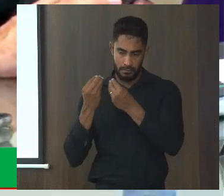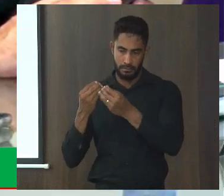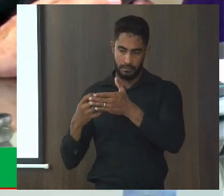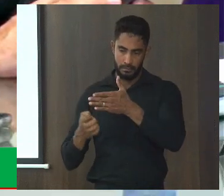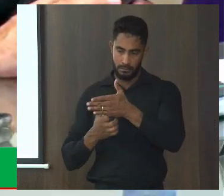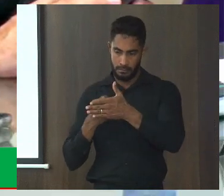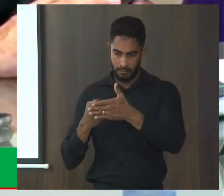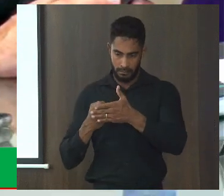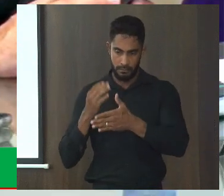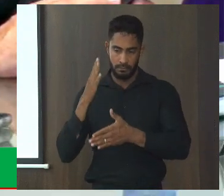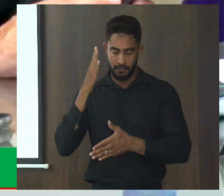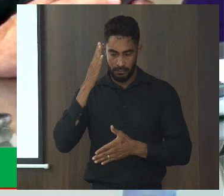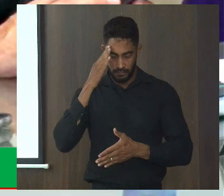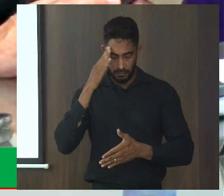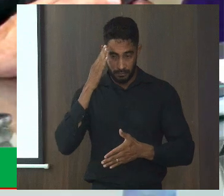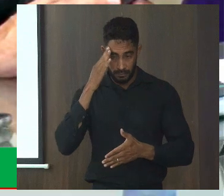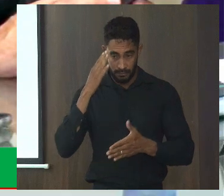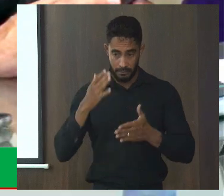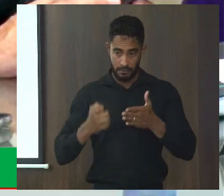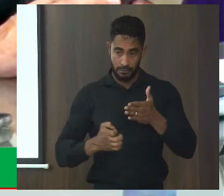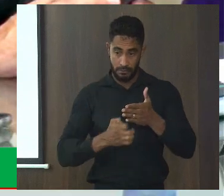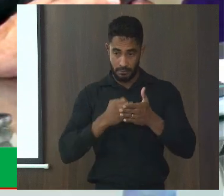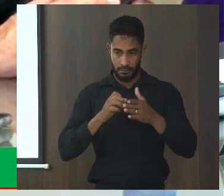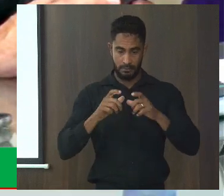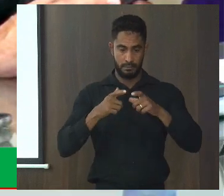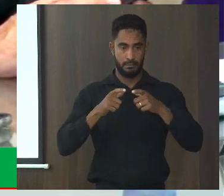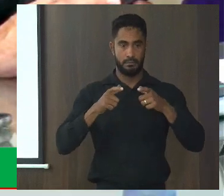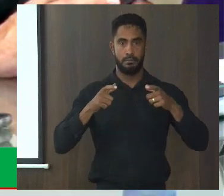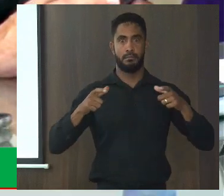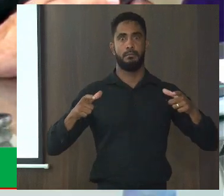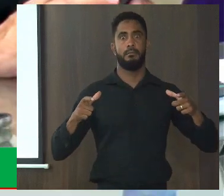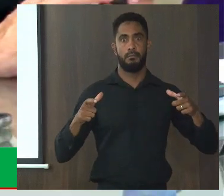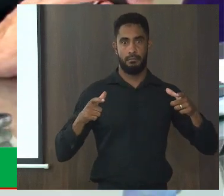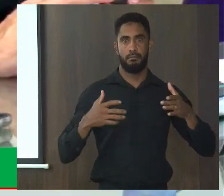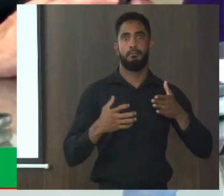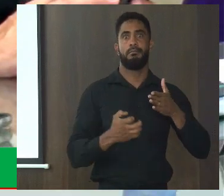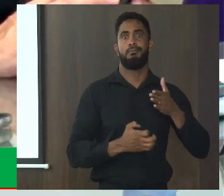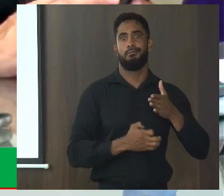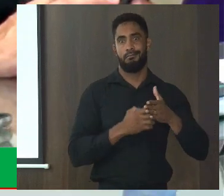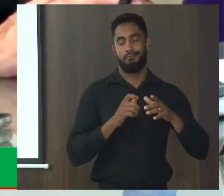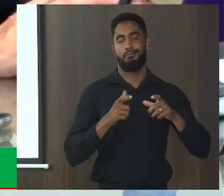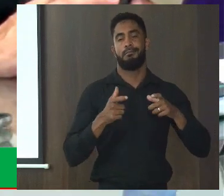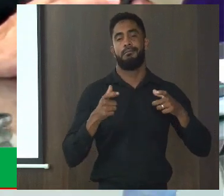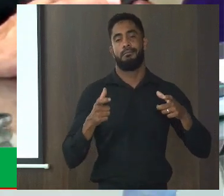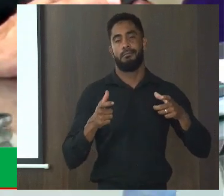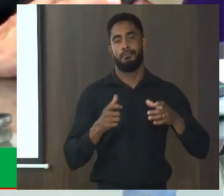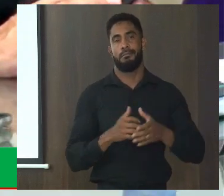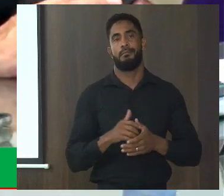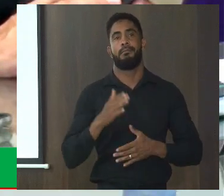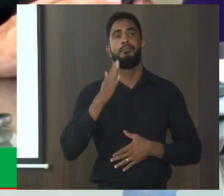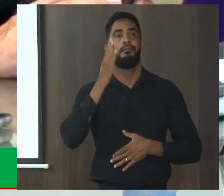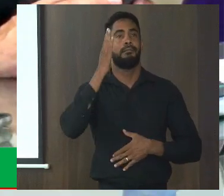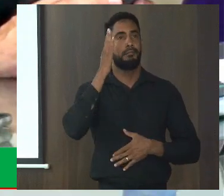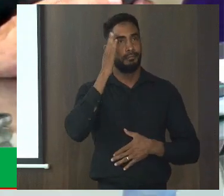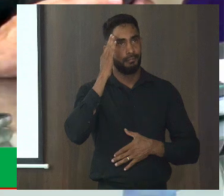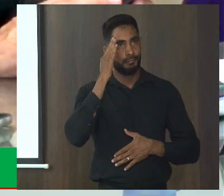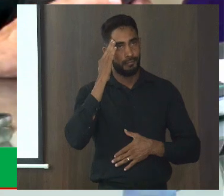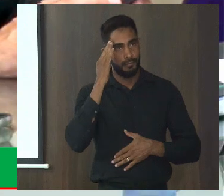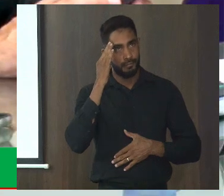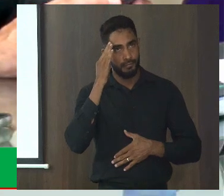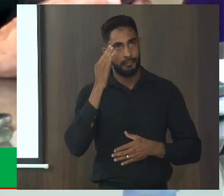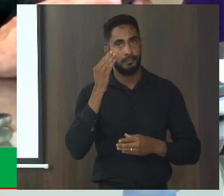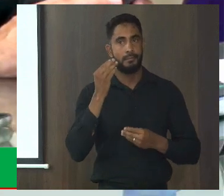todos nós sabemos que nós estamos mexendo com uma grande, mega empresa, né, uma mineradora dessa. E a gente tem que saber até com quem a